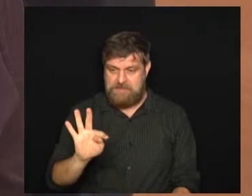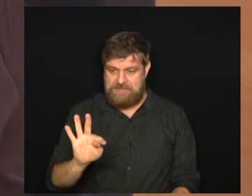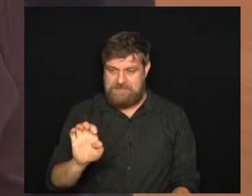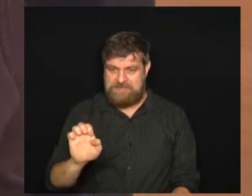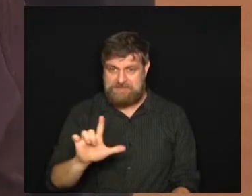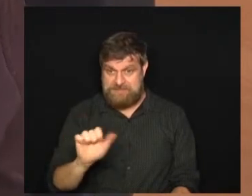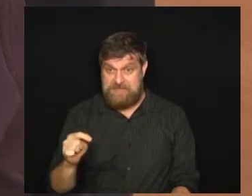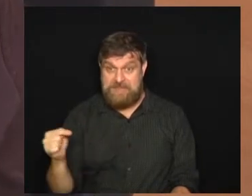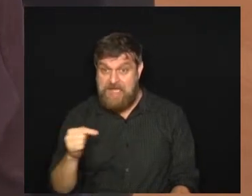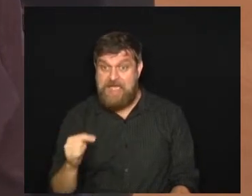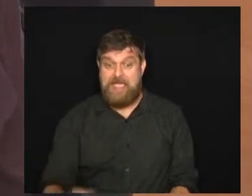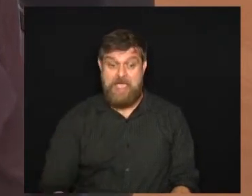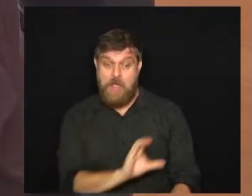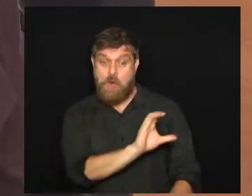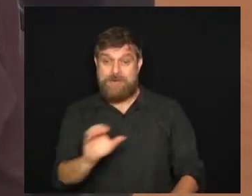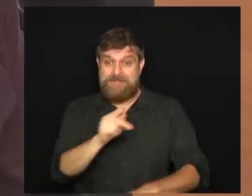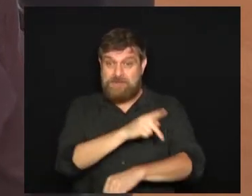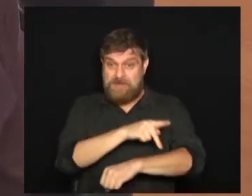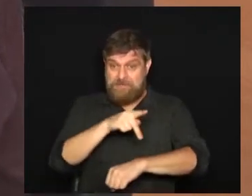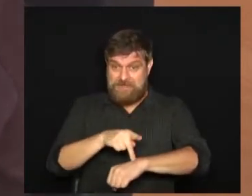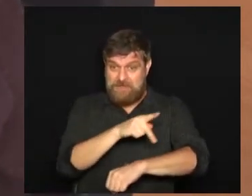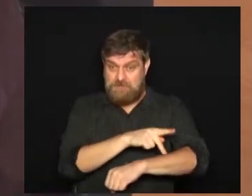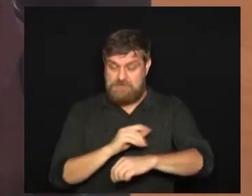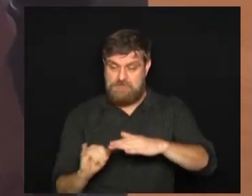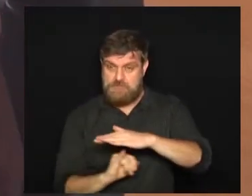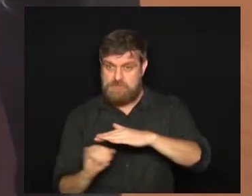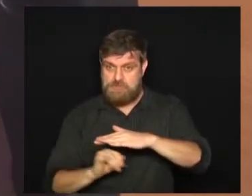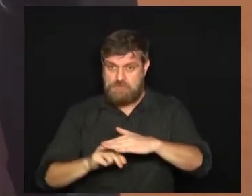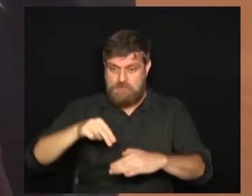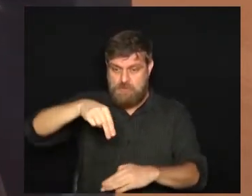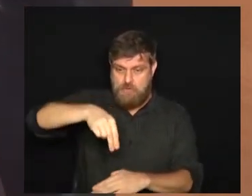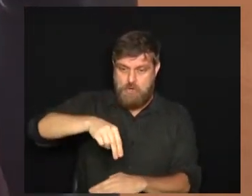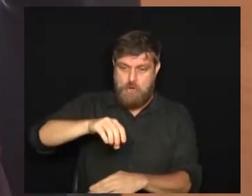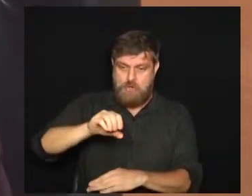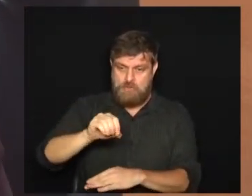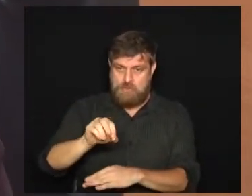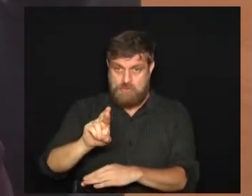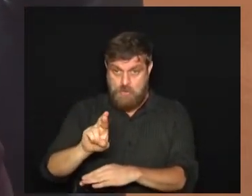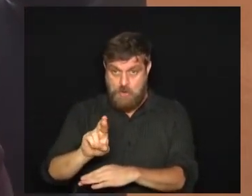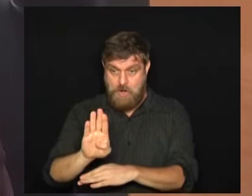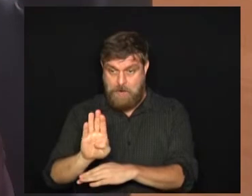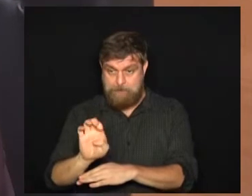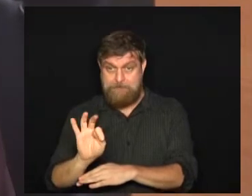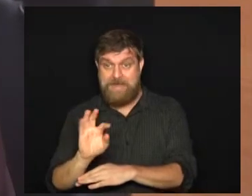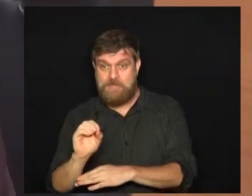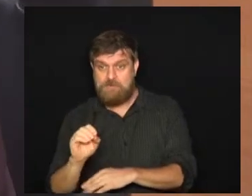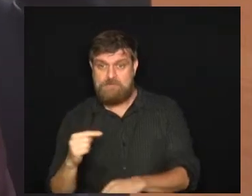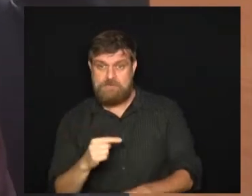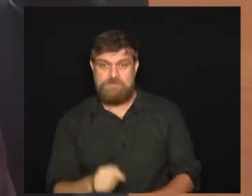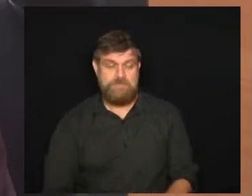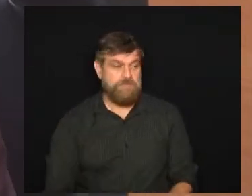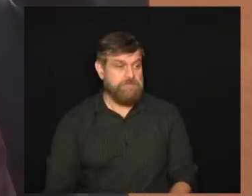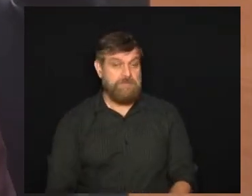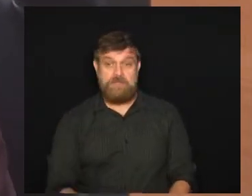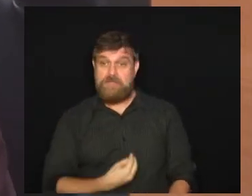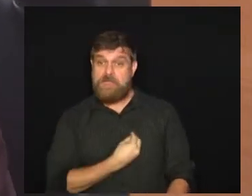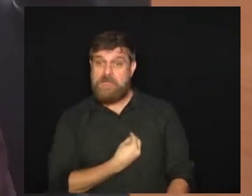Instituto Norberto de Souza Pinto, a Sara Teixeira, que também aqui junto